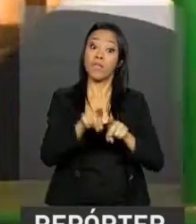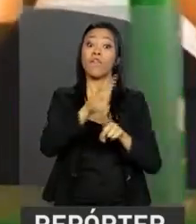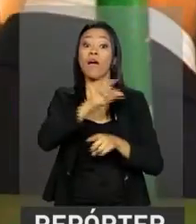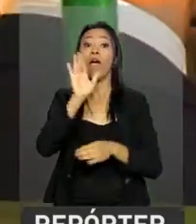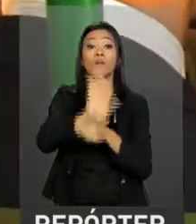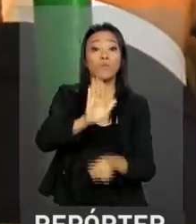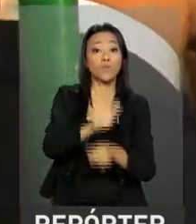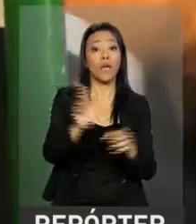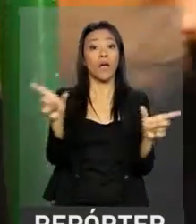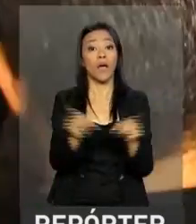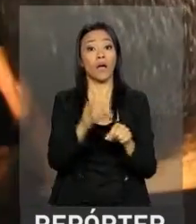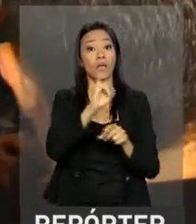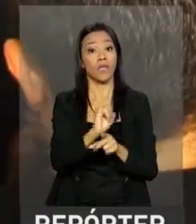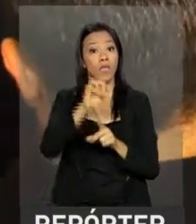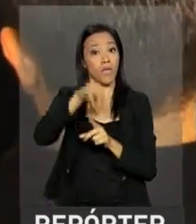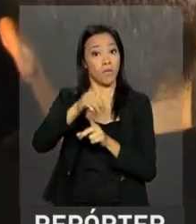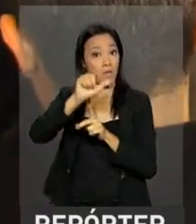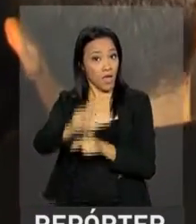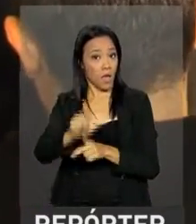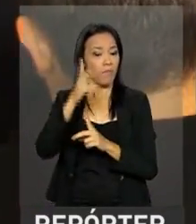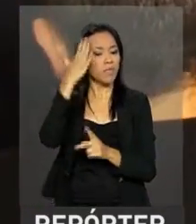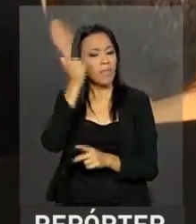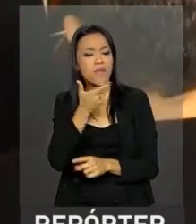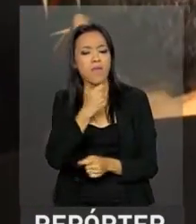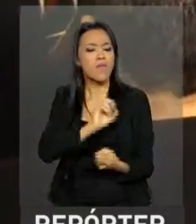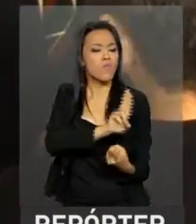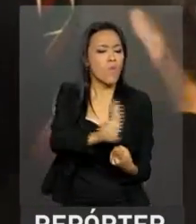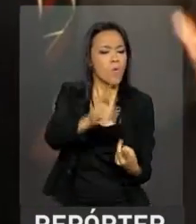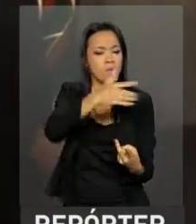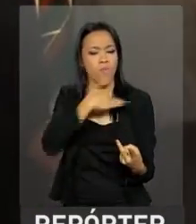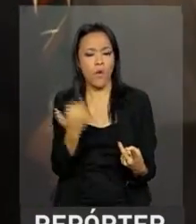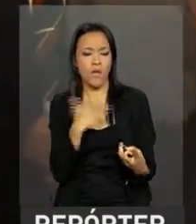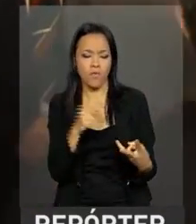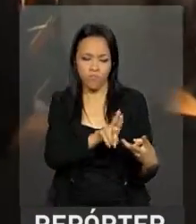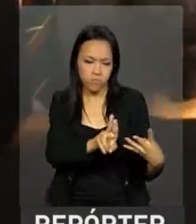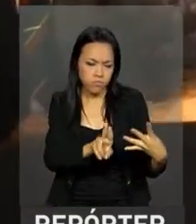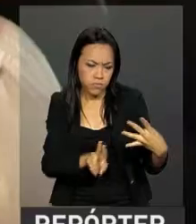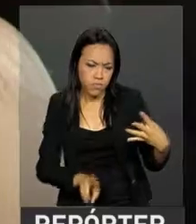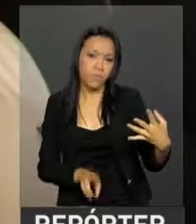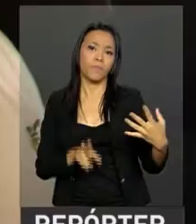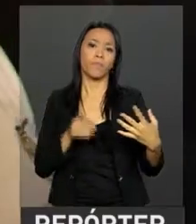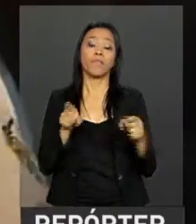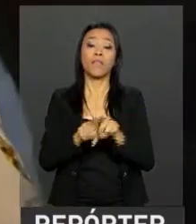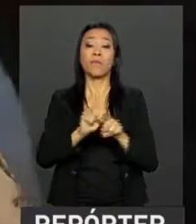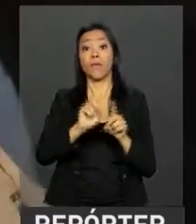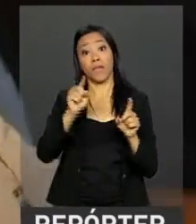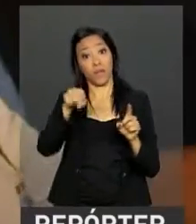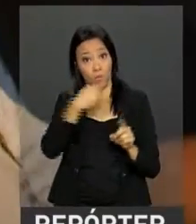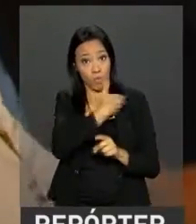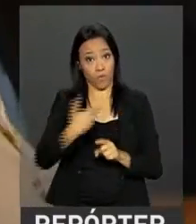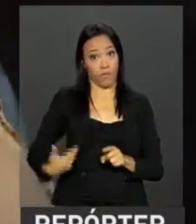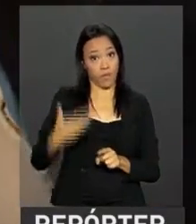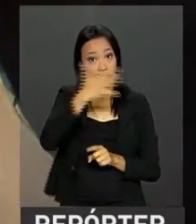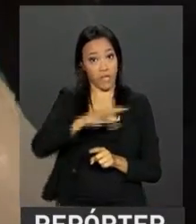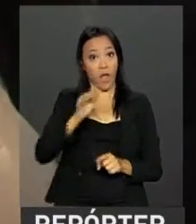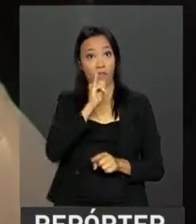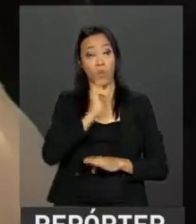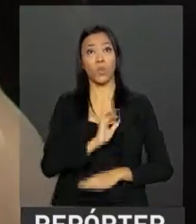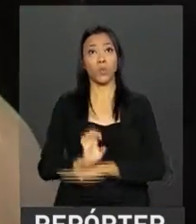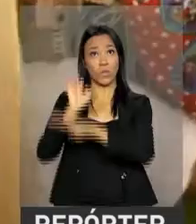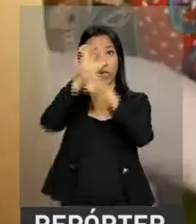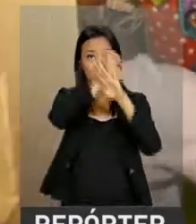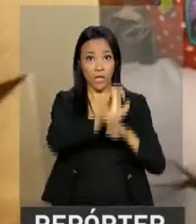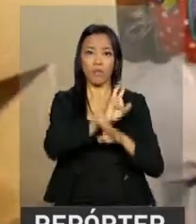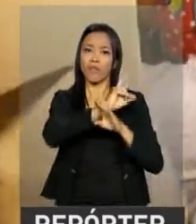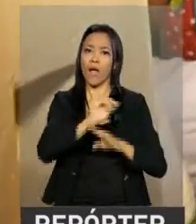na identificação dos mortos. O ministro falou do apoio do governo federal aos estados brasileiros para melhorar